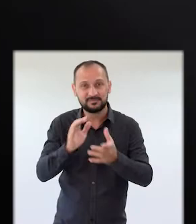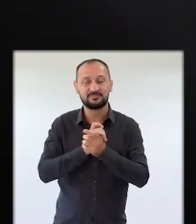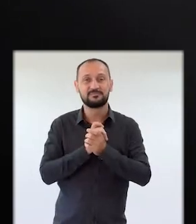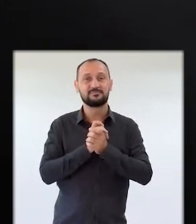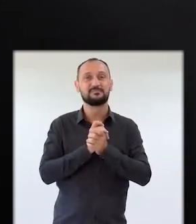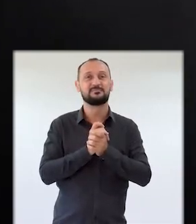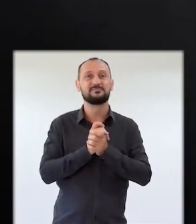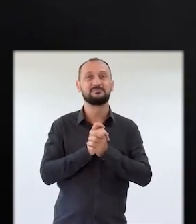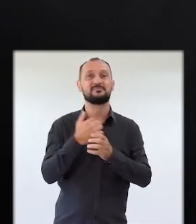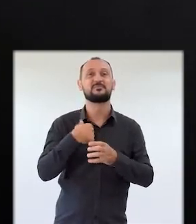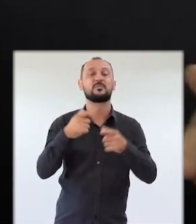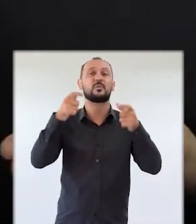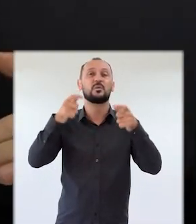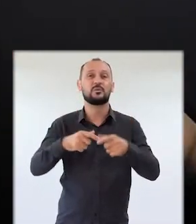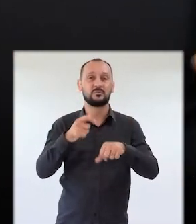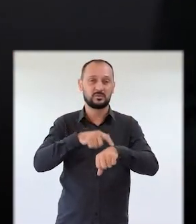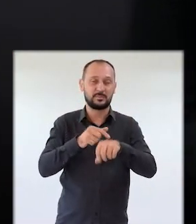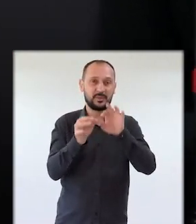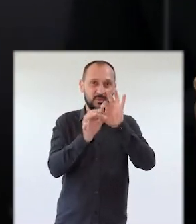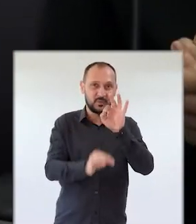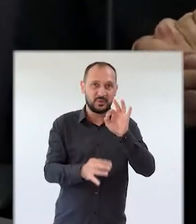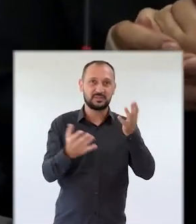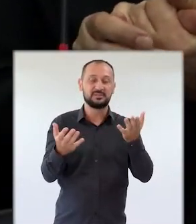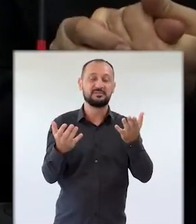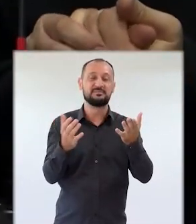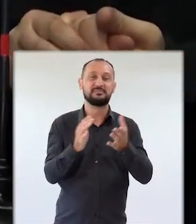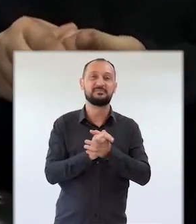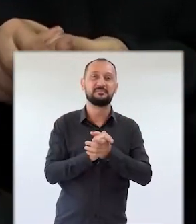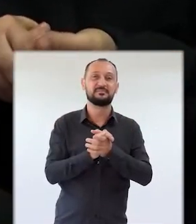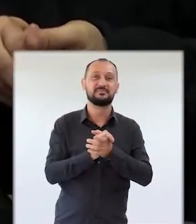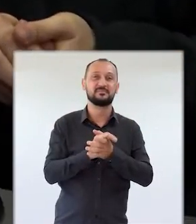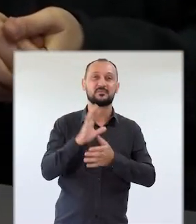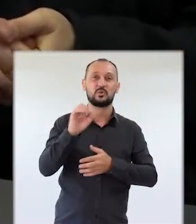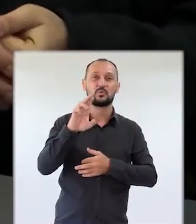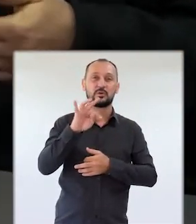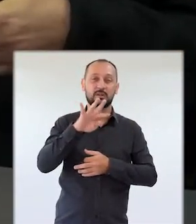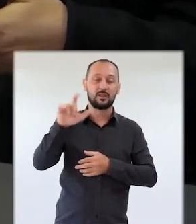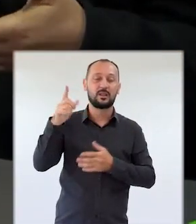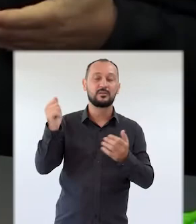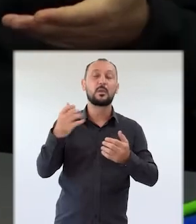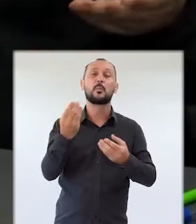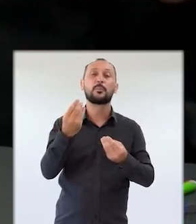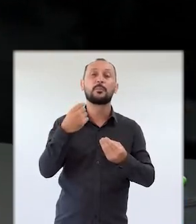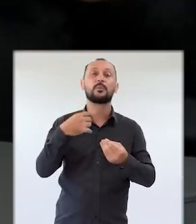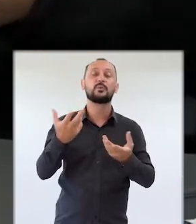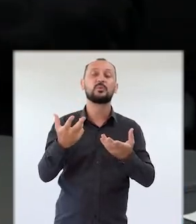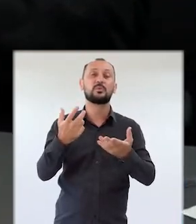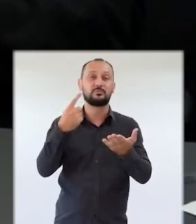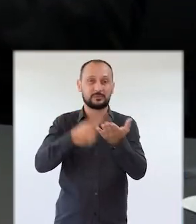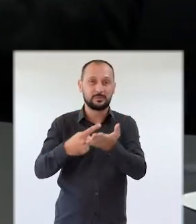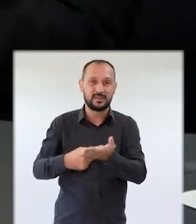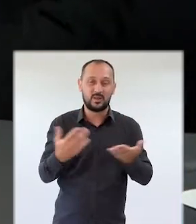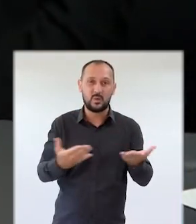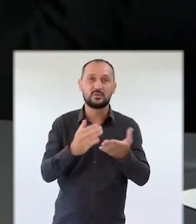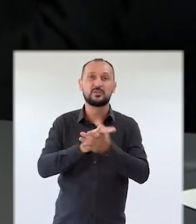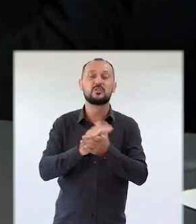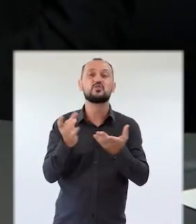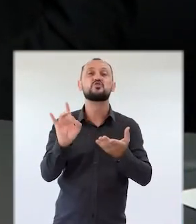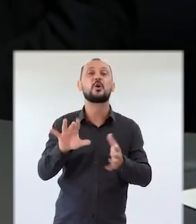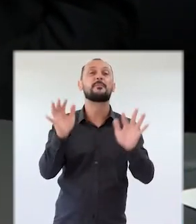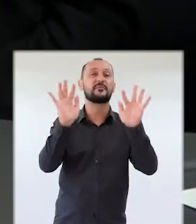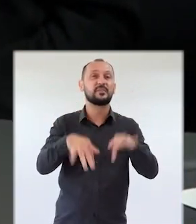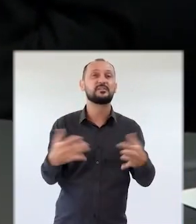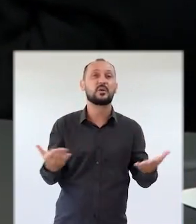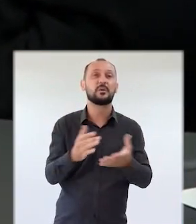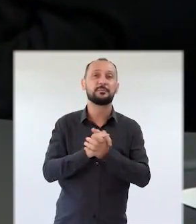absolutamente honrado. Bom, e o espaço é curto, né? O Cortella tem muitos compromissos aqui em Campo Grande. E